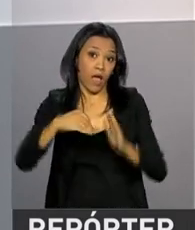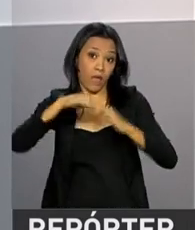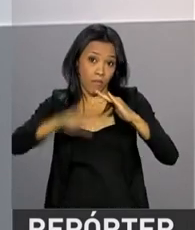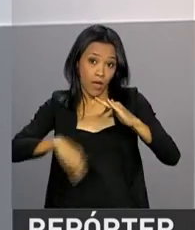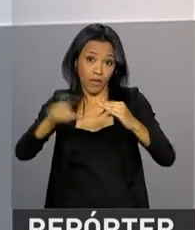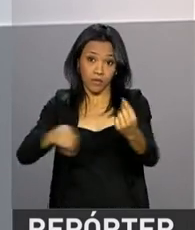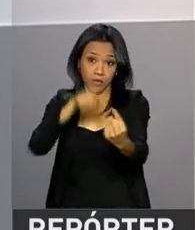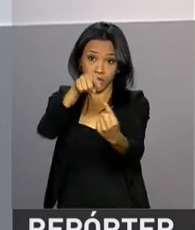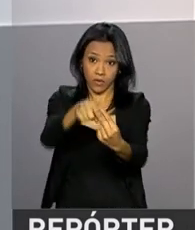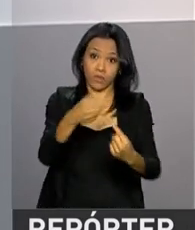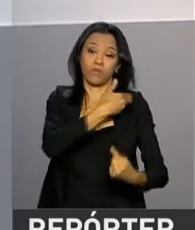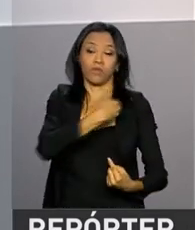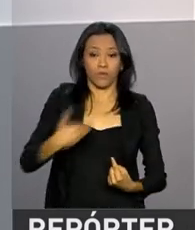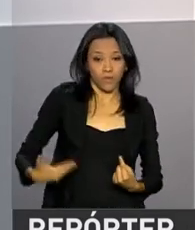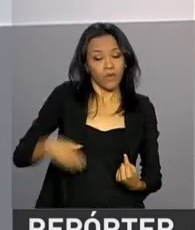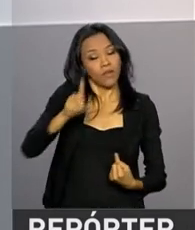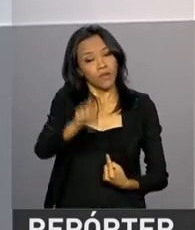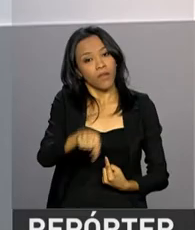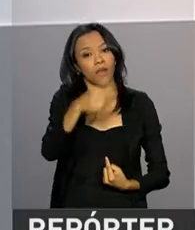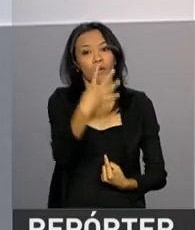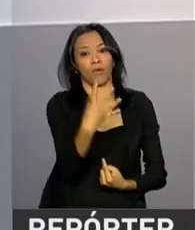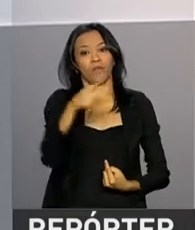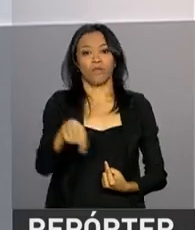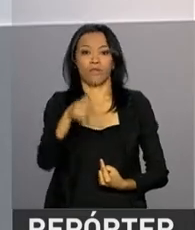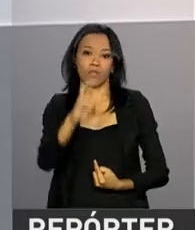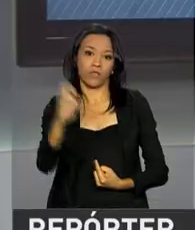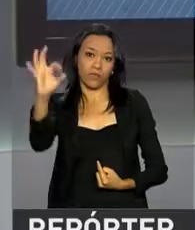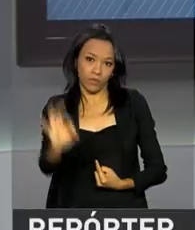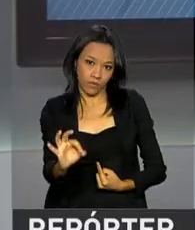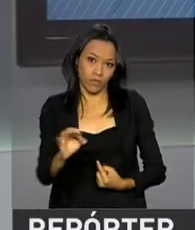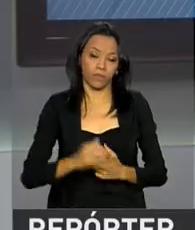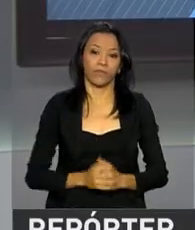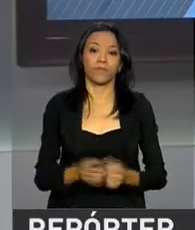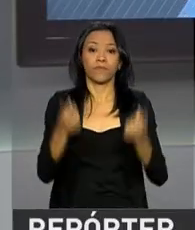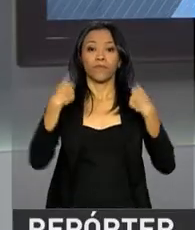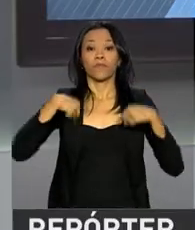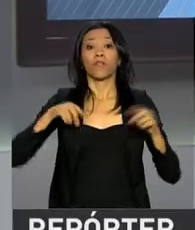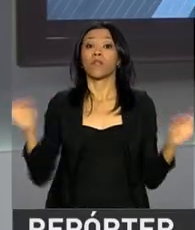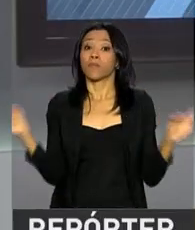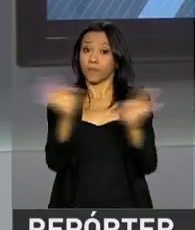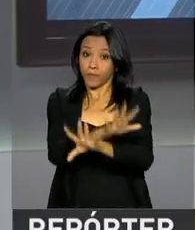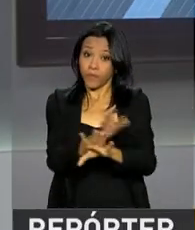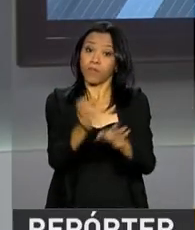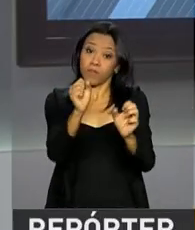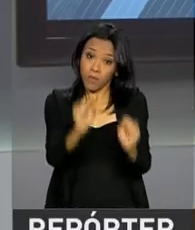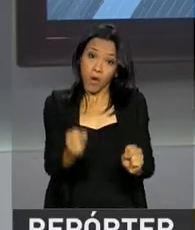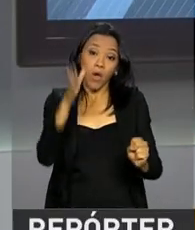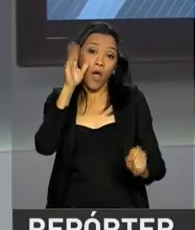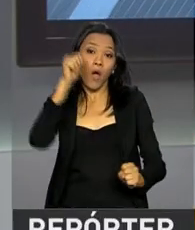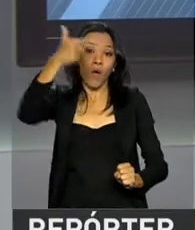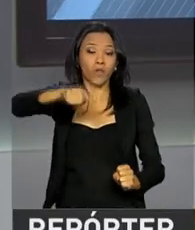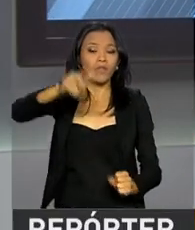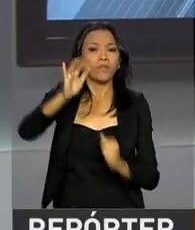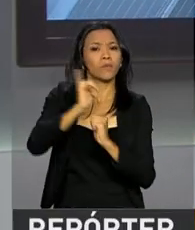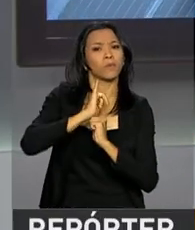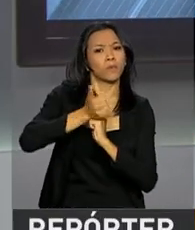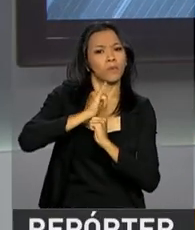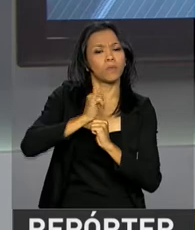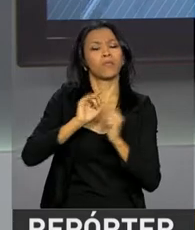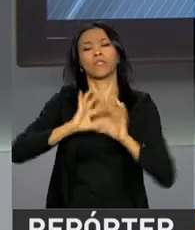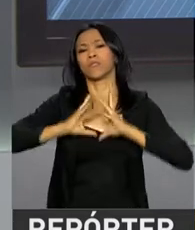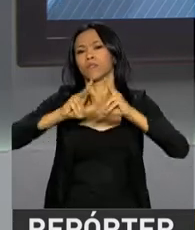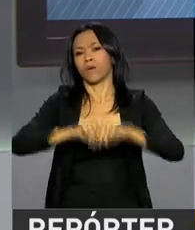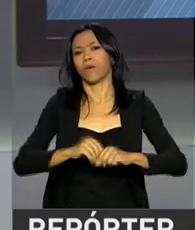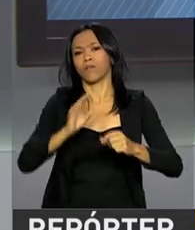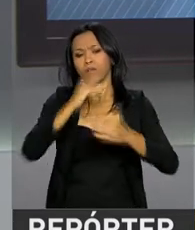da meta estabelecida pelo governo que é de 4 6 por cento nós ficamos por aqui você pode rever as reportagens no youtube e